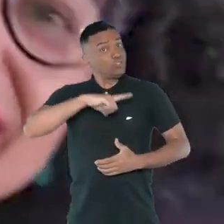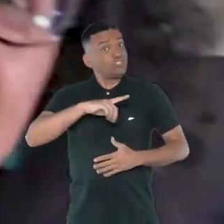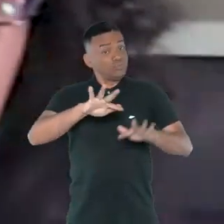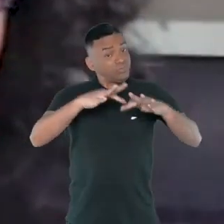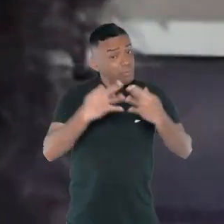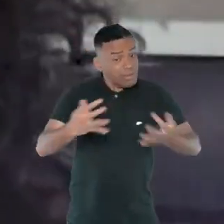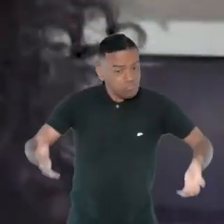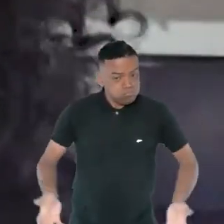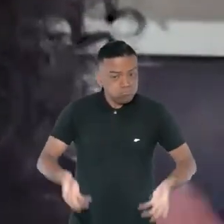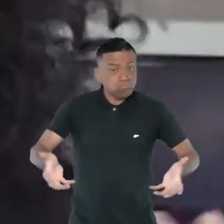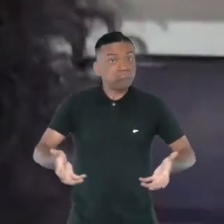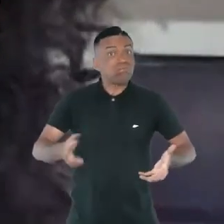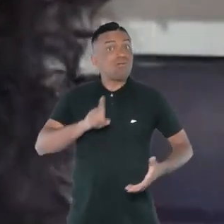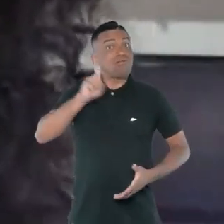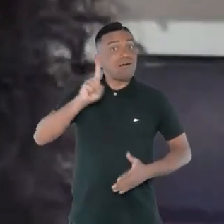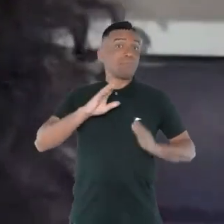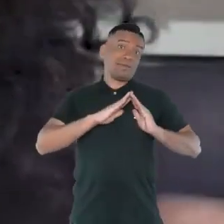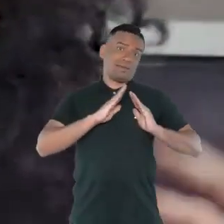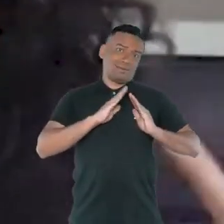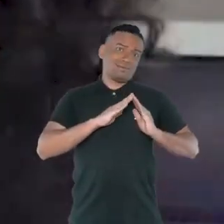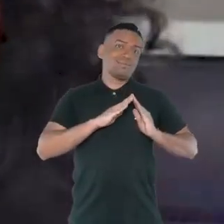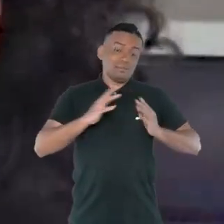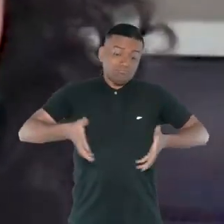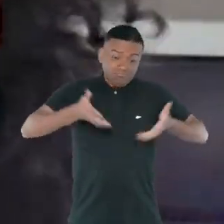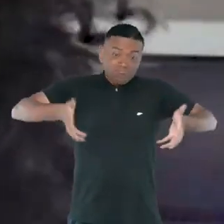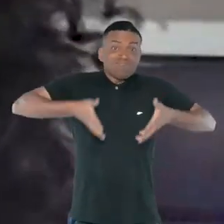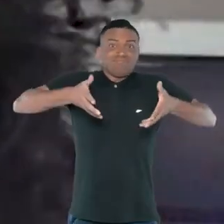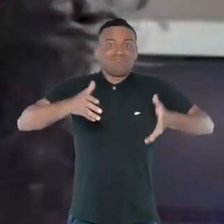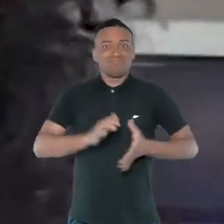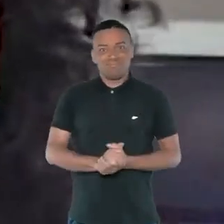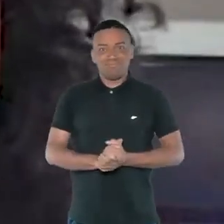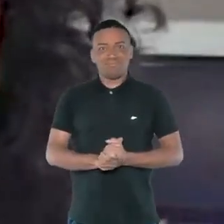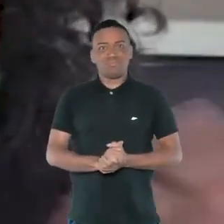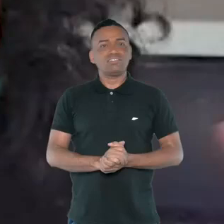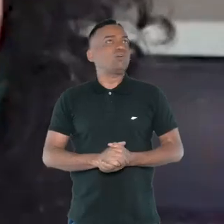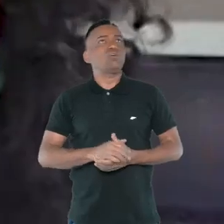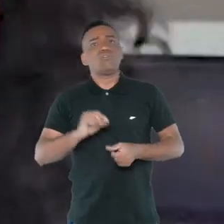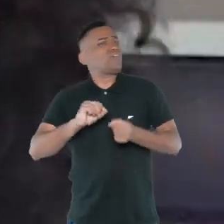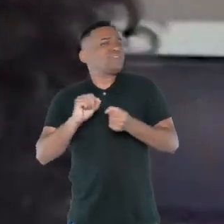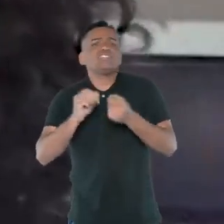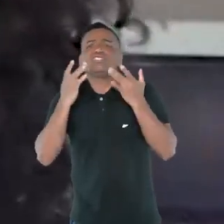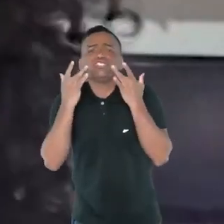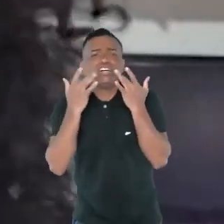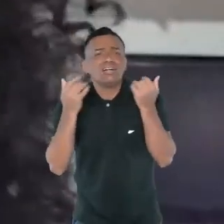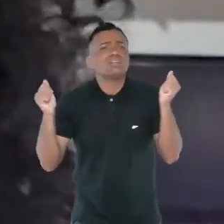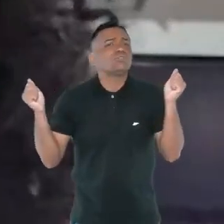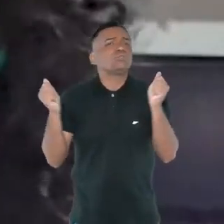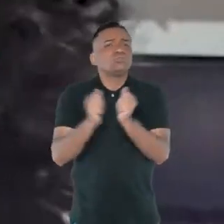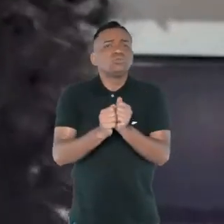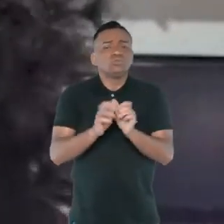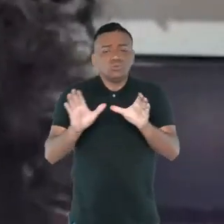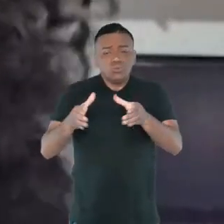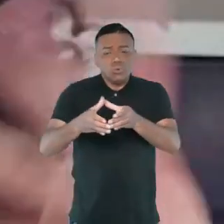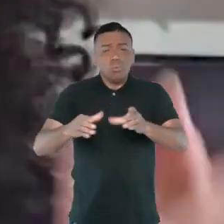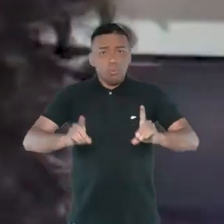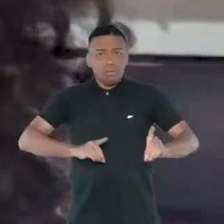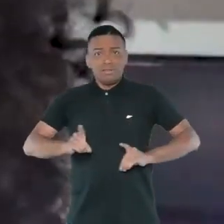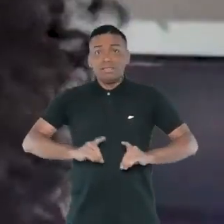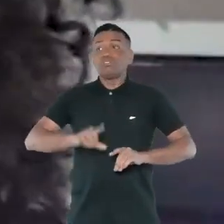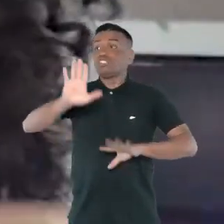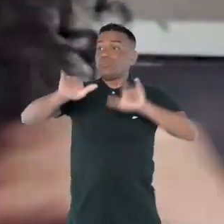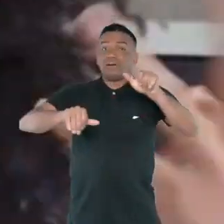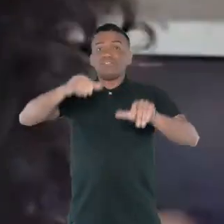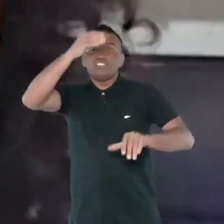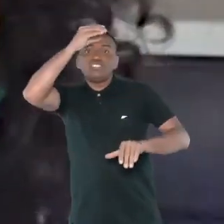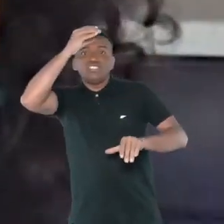por mês. Então, tinha todo um estímulo dentro de casa para isso, assim. E eu lembro, assim, de